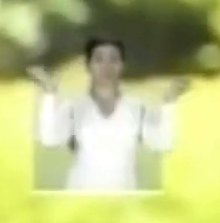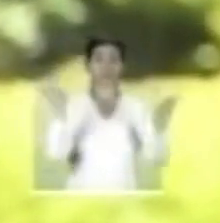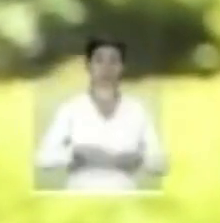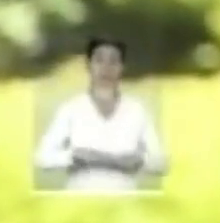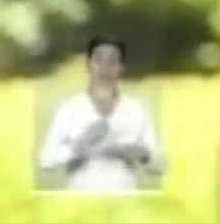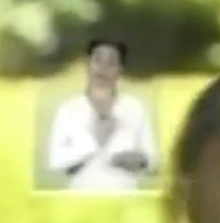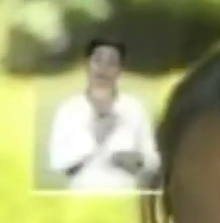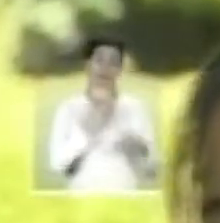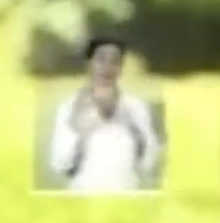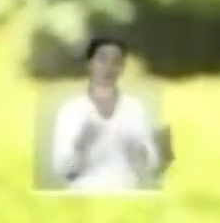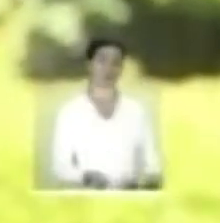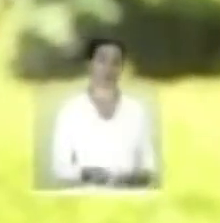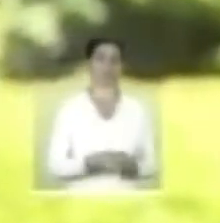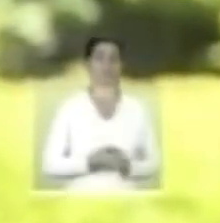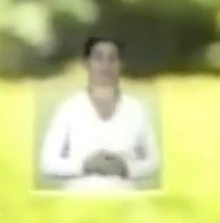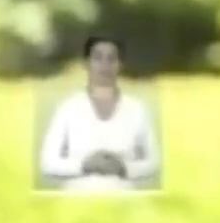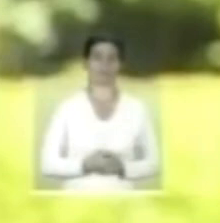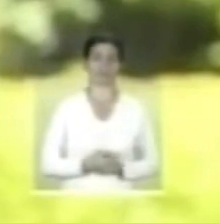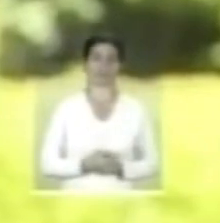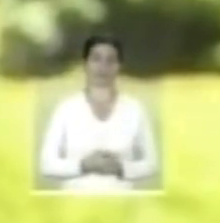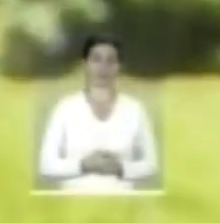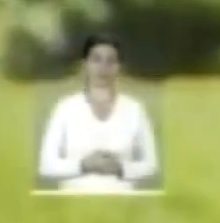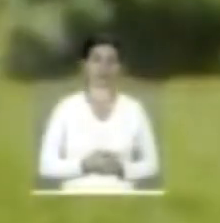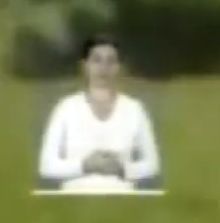profissão, porque você vai ficar pro resto da vida.